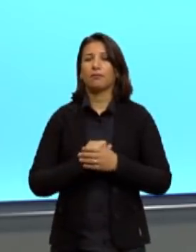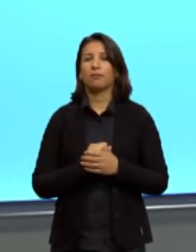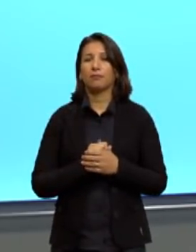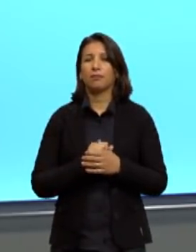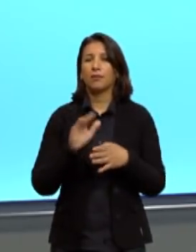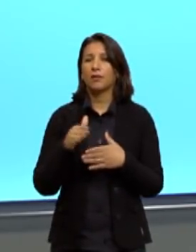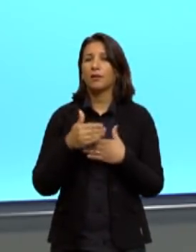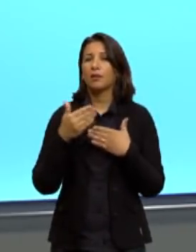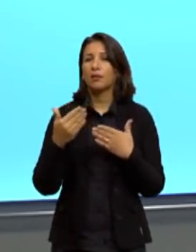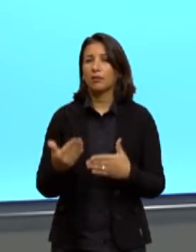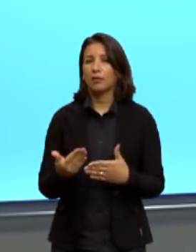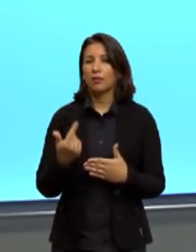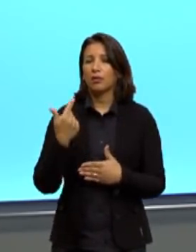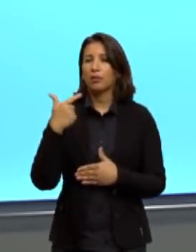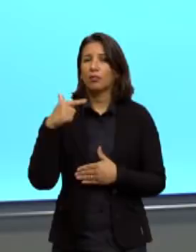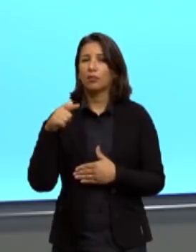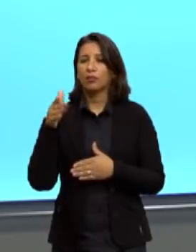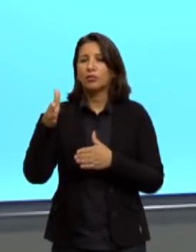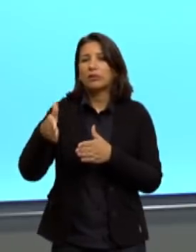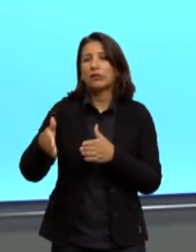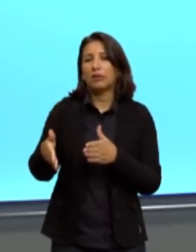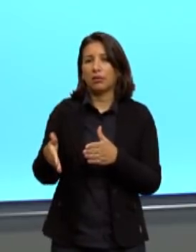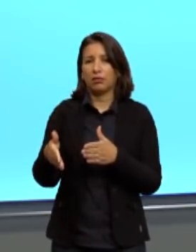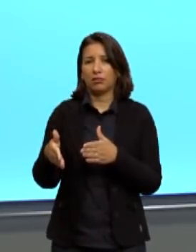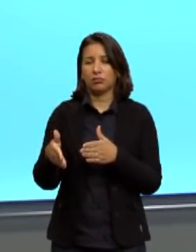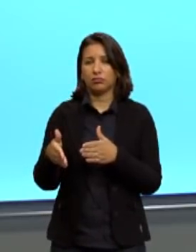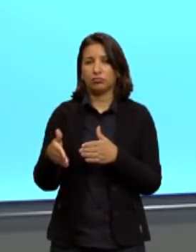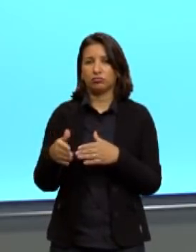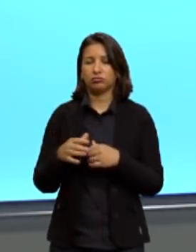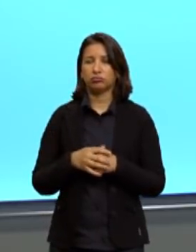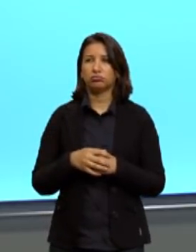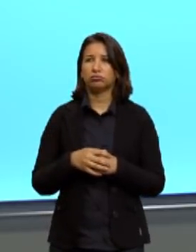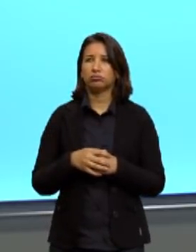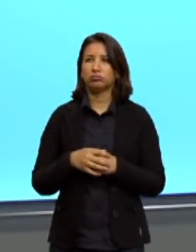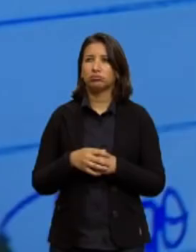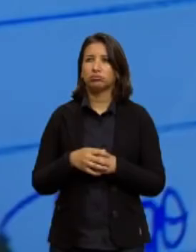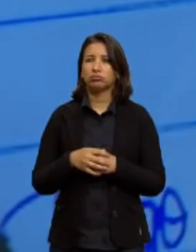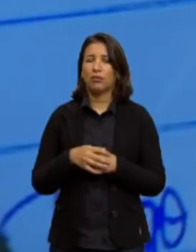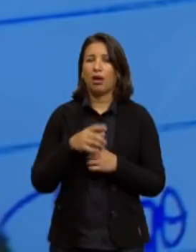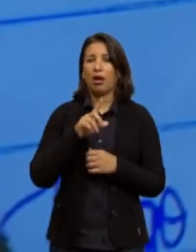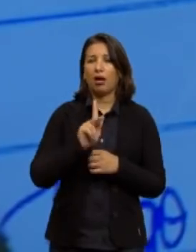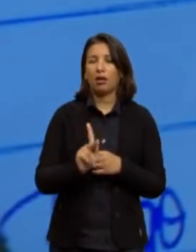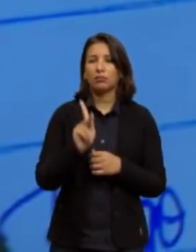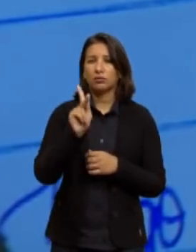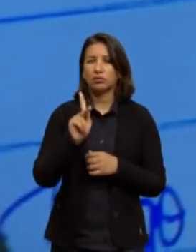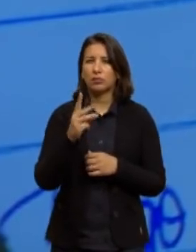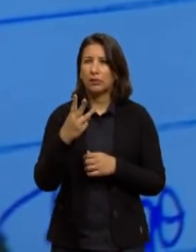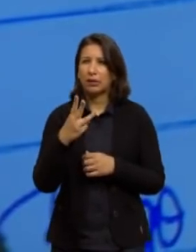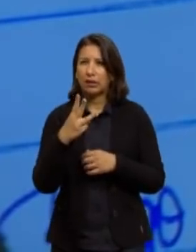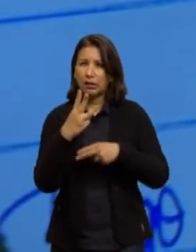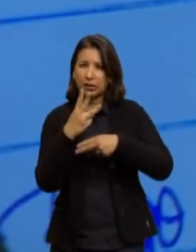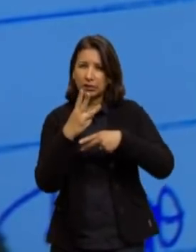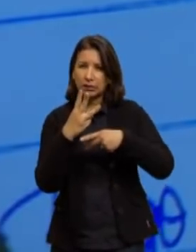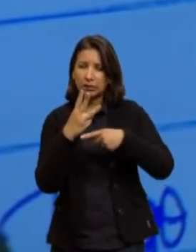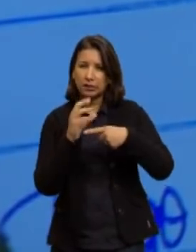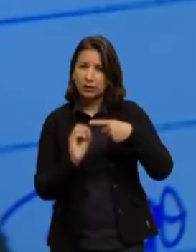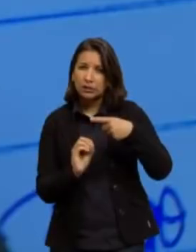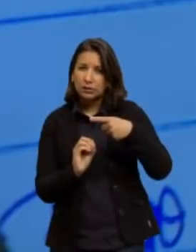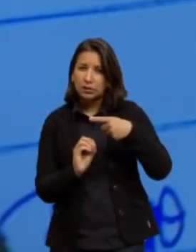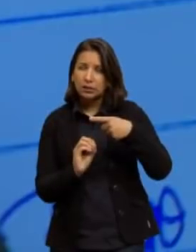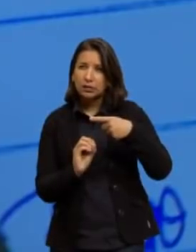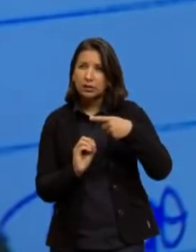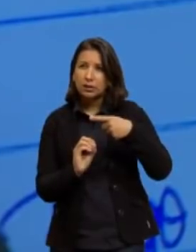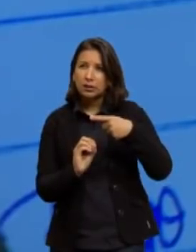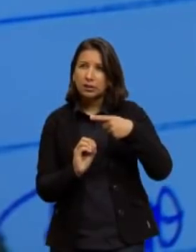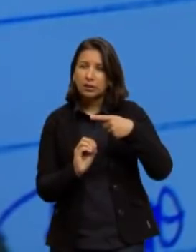aí qual é o outro lado do terreno aliás o outro lote y para 30 o que que nós havíamos dito